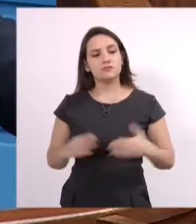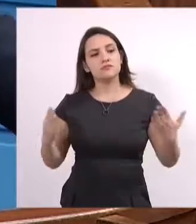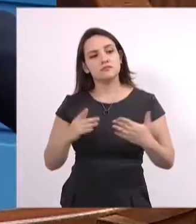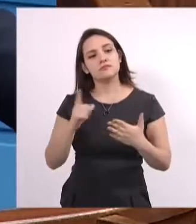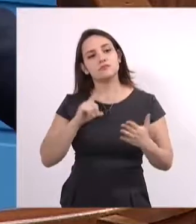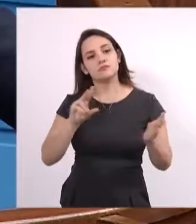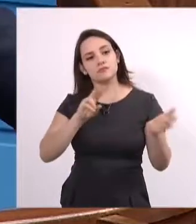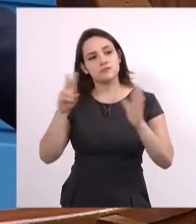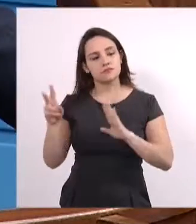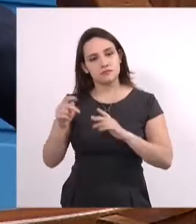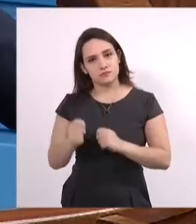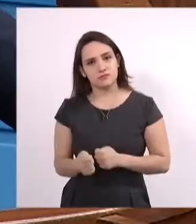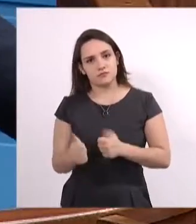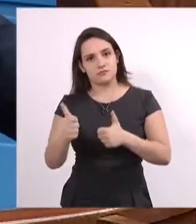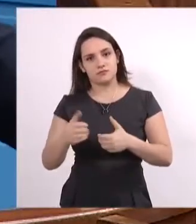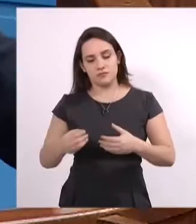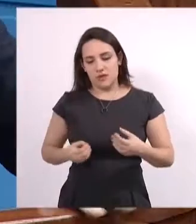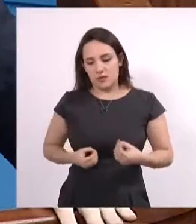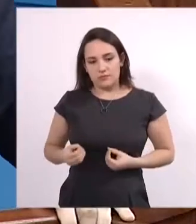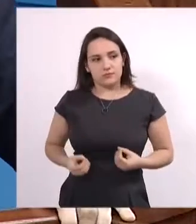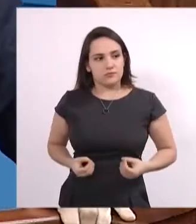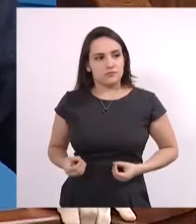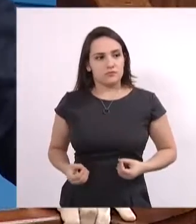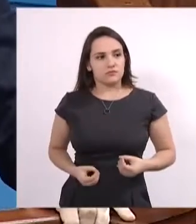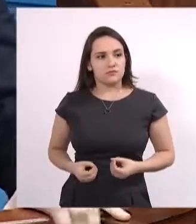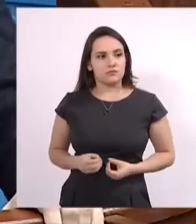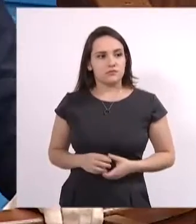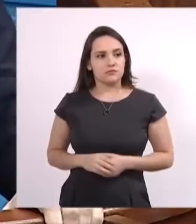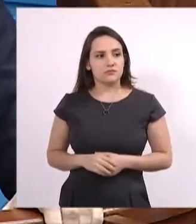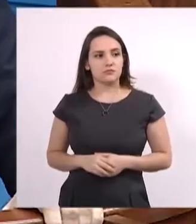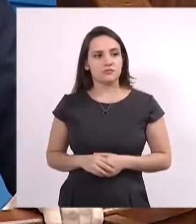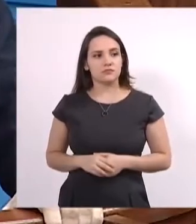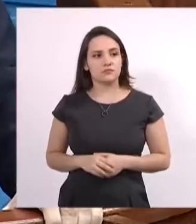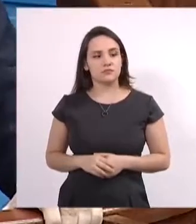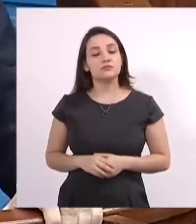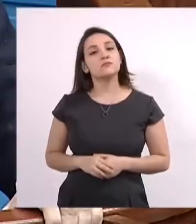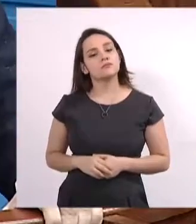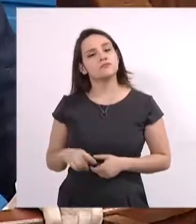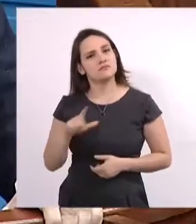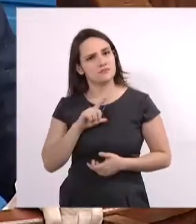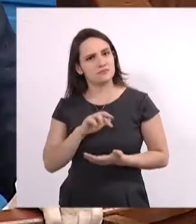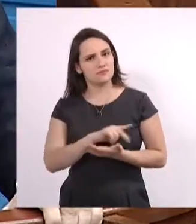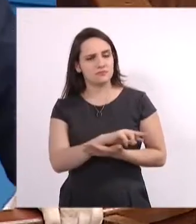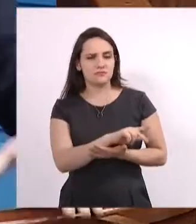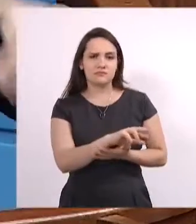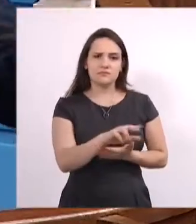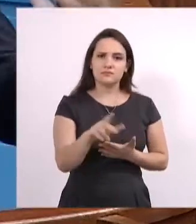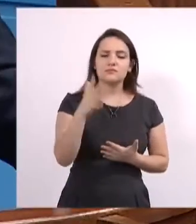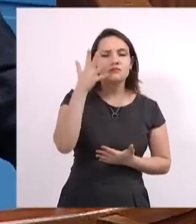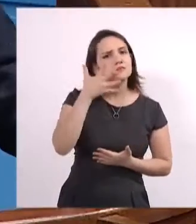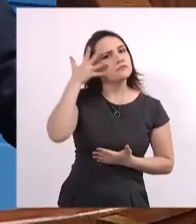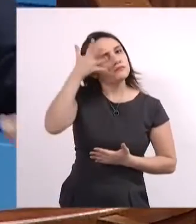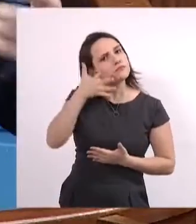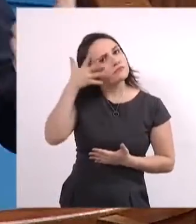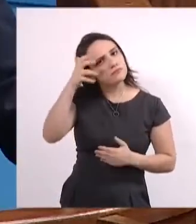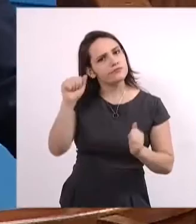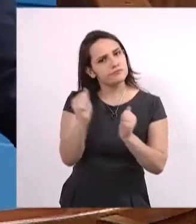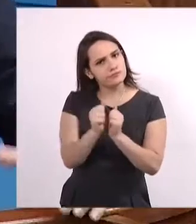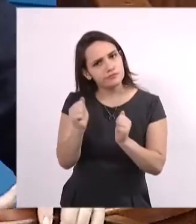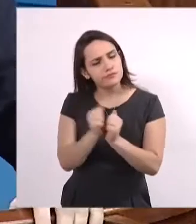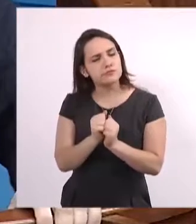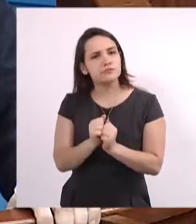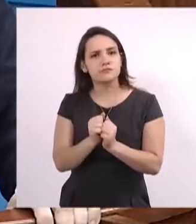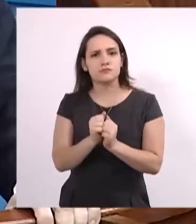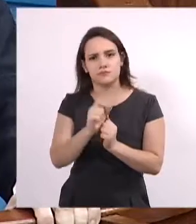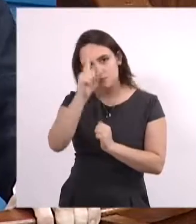de Órgãos, fazendo várias palestras em parceria com